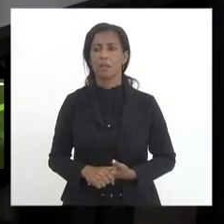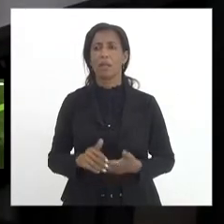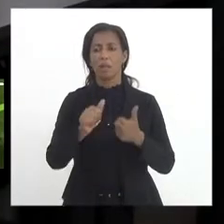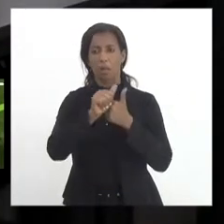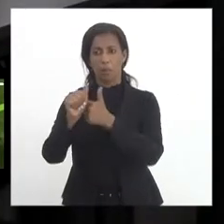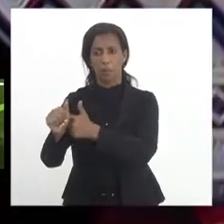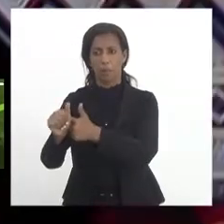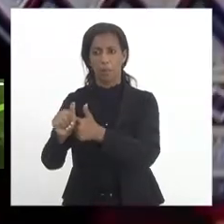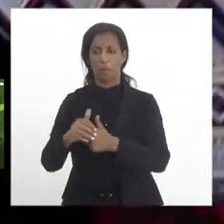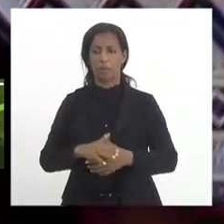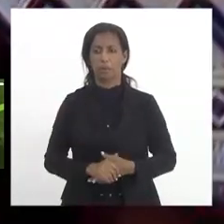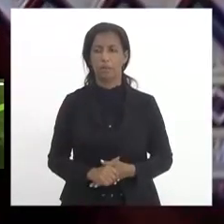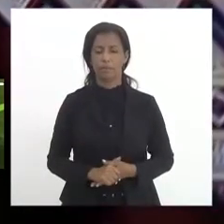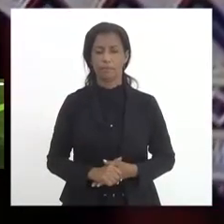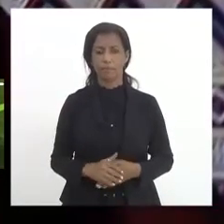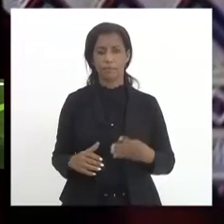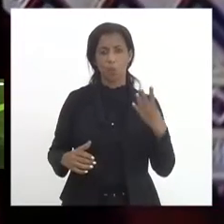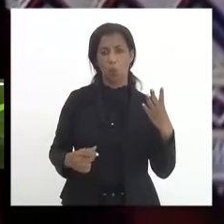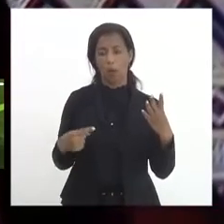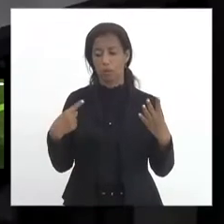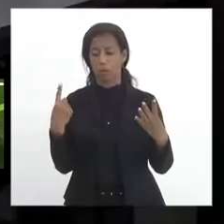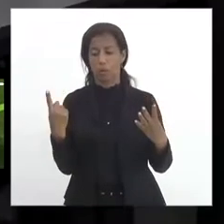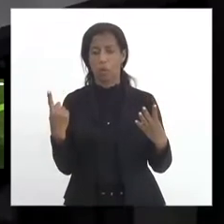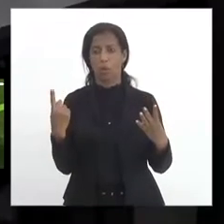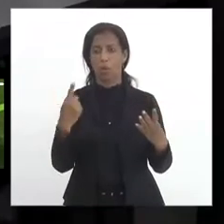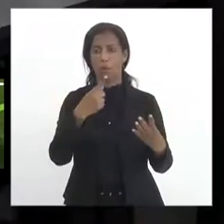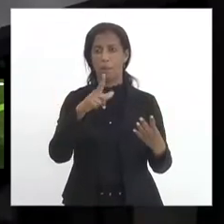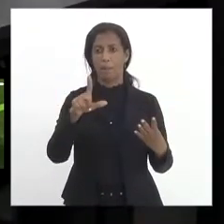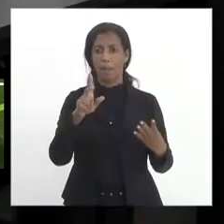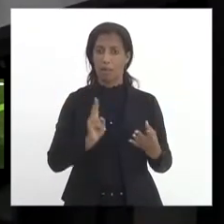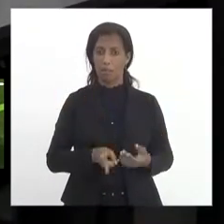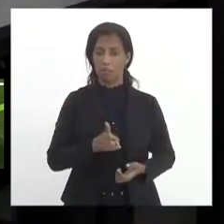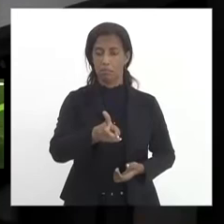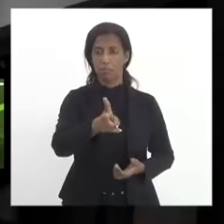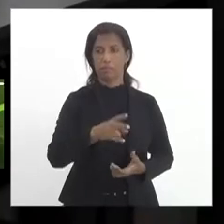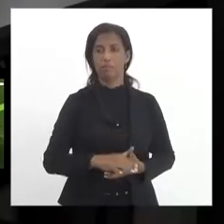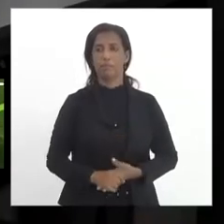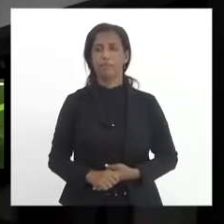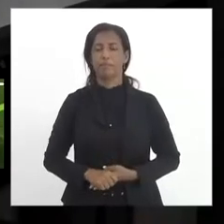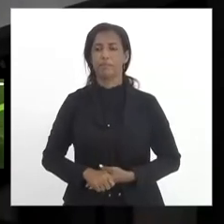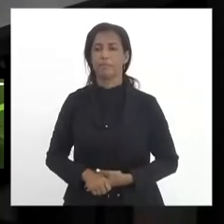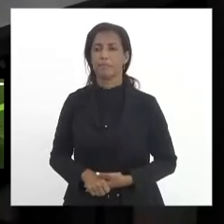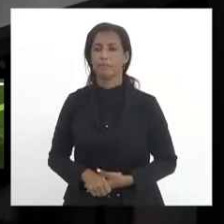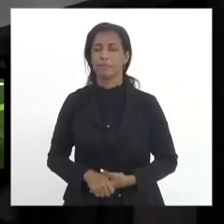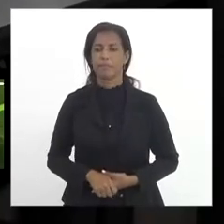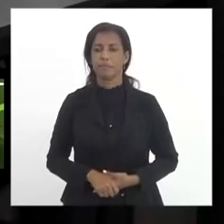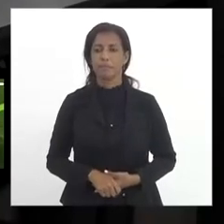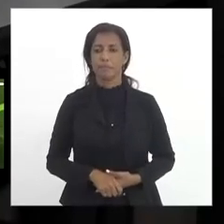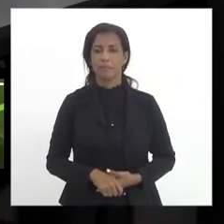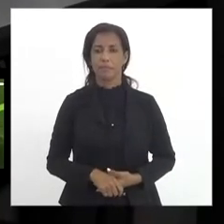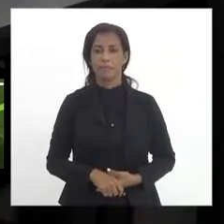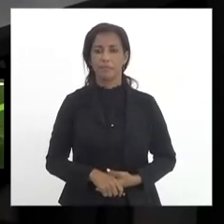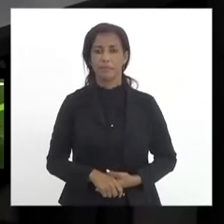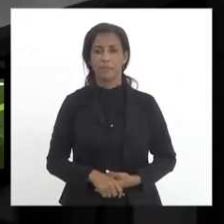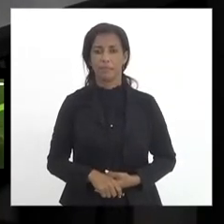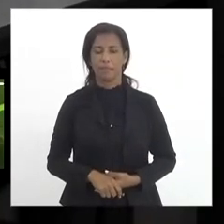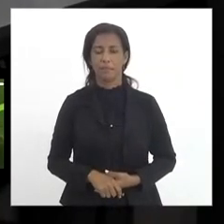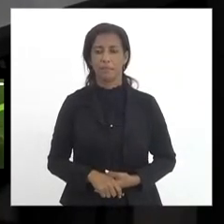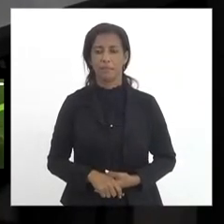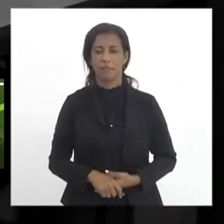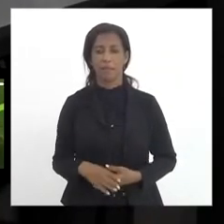Acompanho, presidente. Então, 4-1, o projeto segue para discussão. Vence o voto